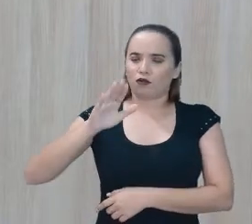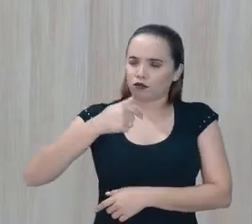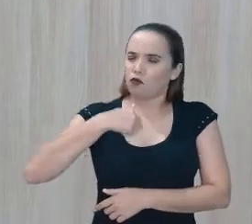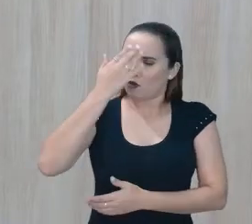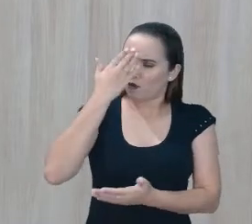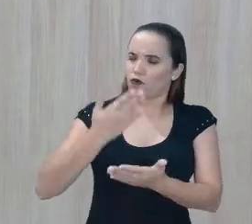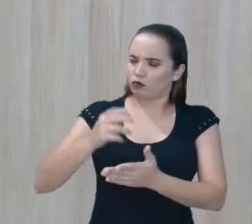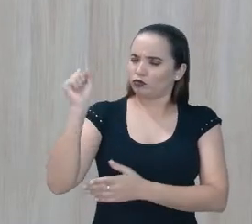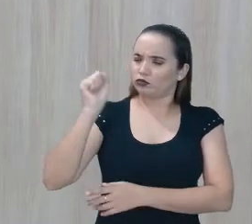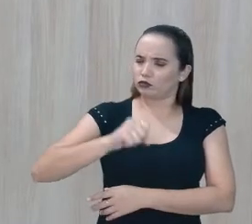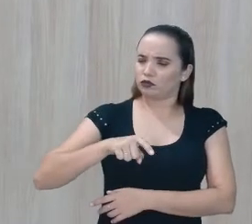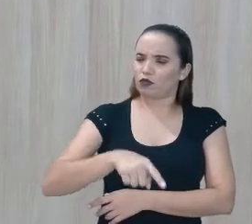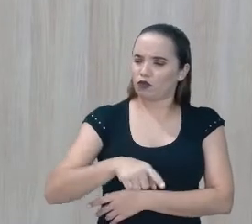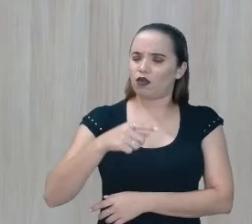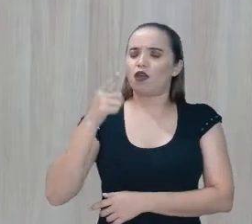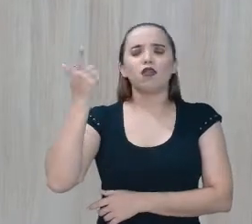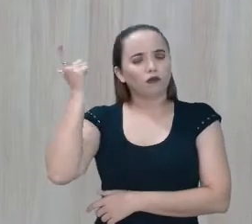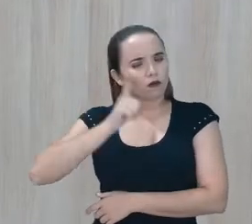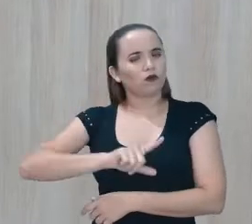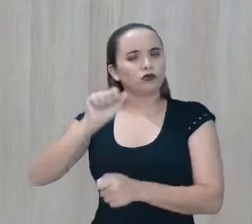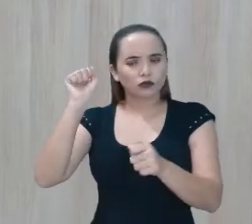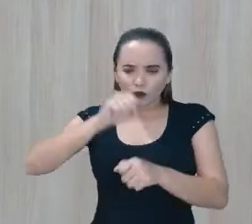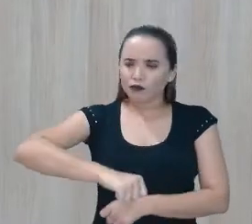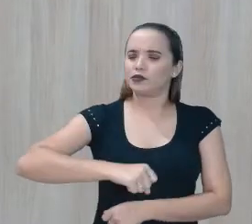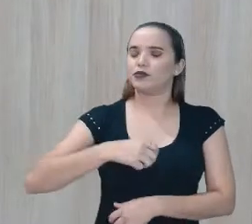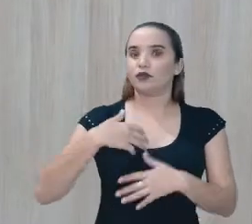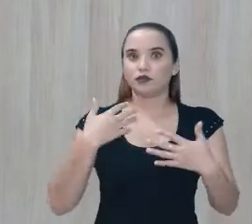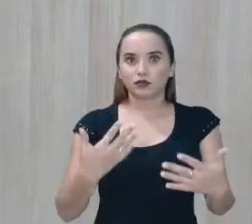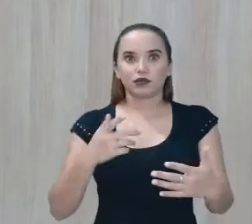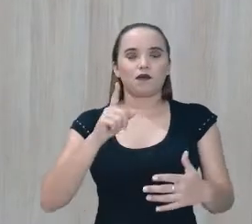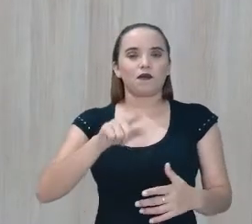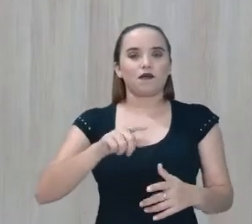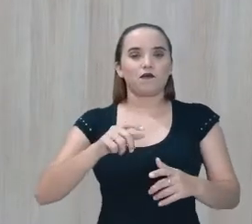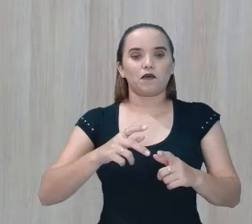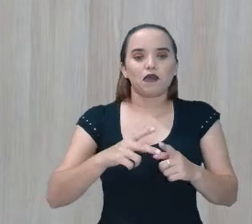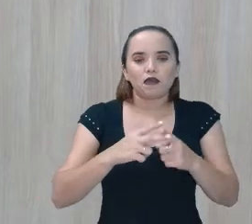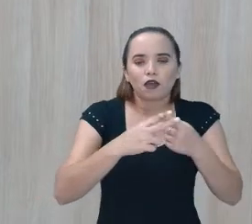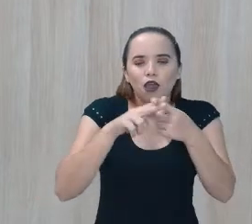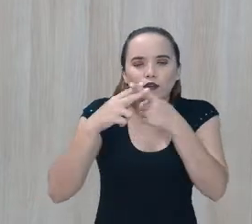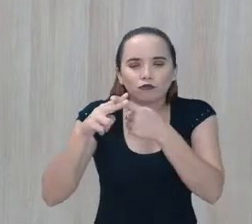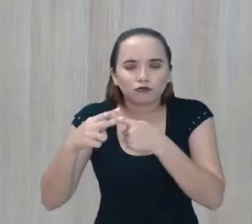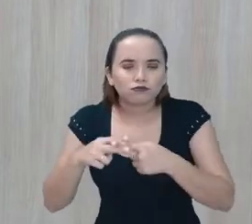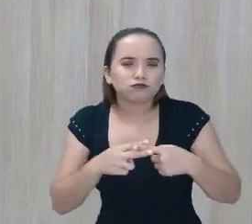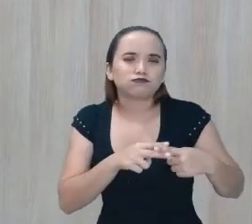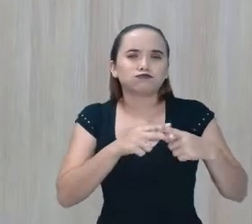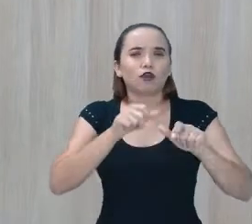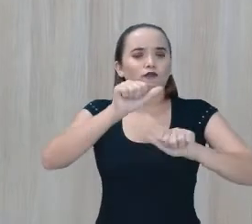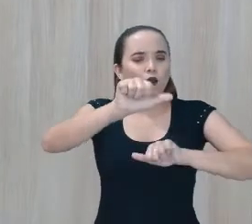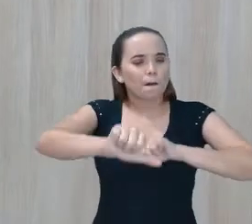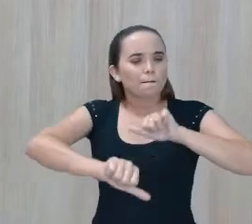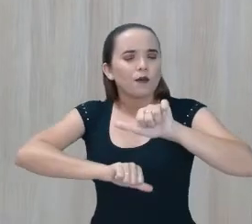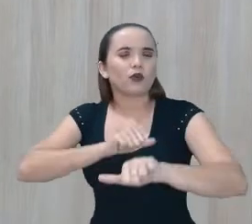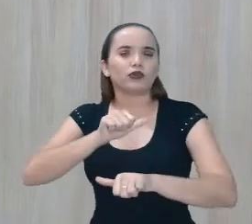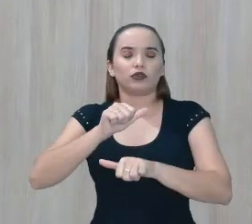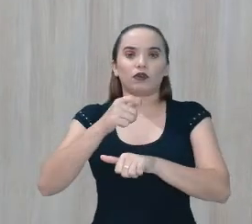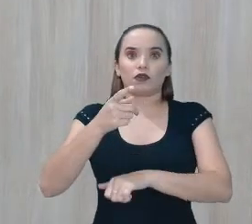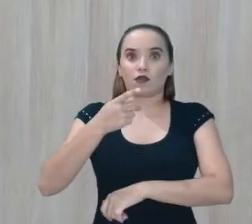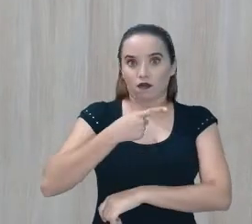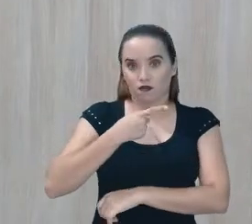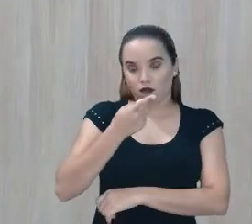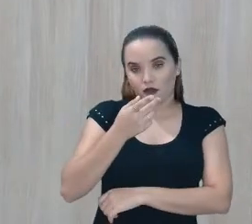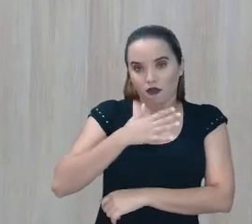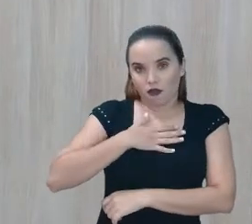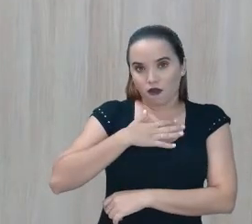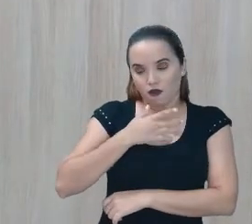ele vai conseguir. Então, ele começa a modificar. Eu estou falando isso porque tive a oportunidade